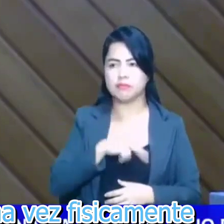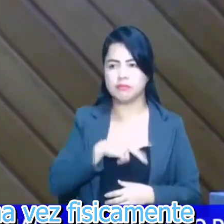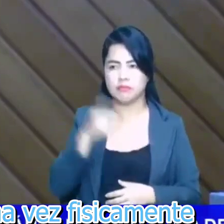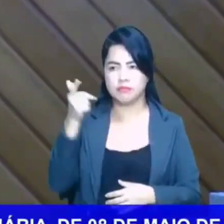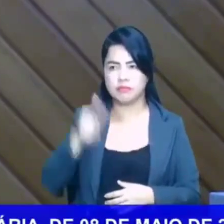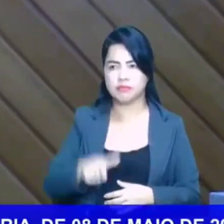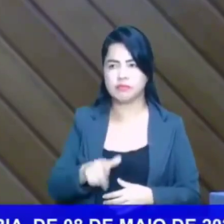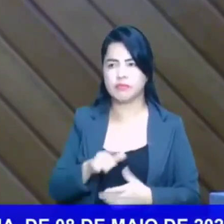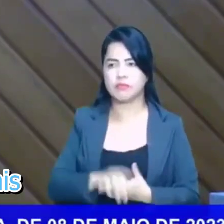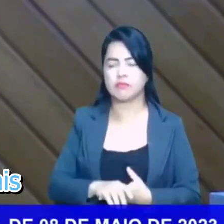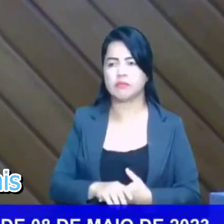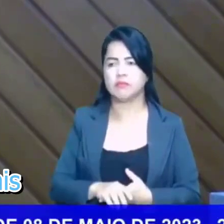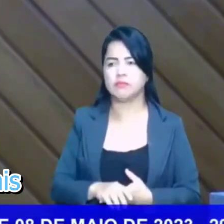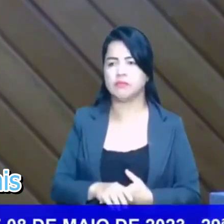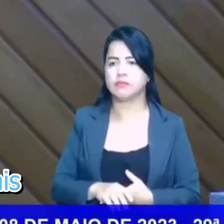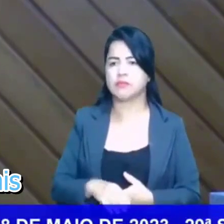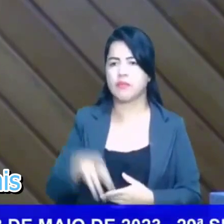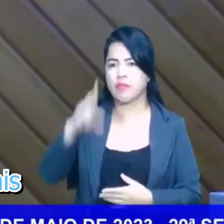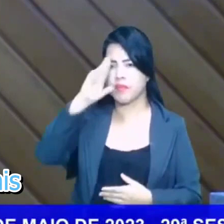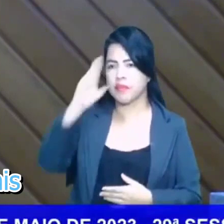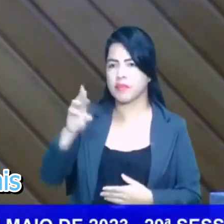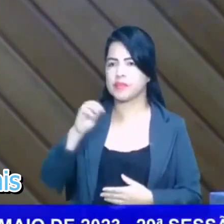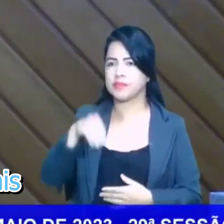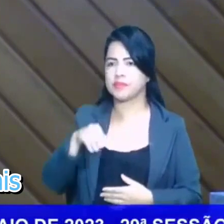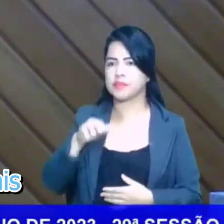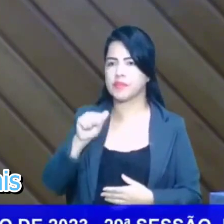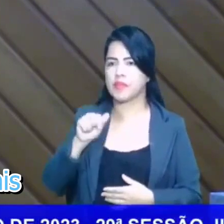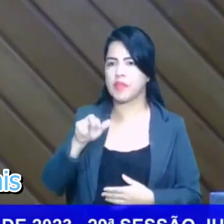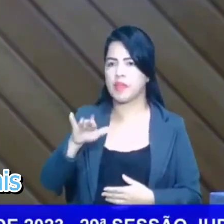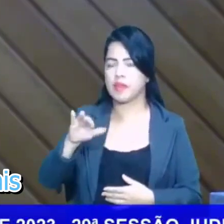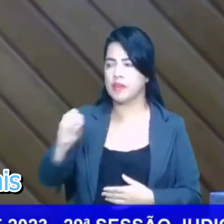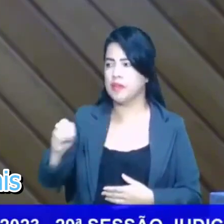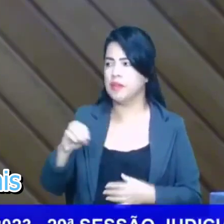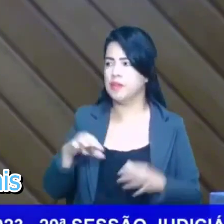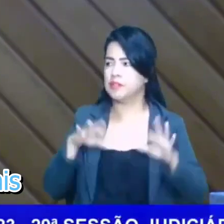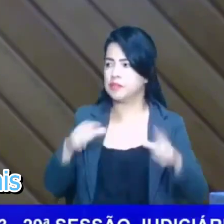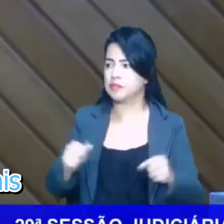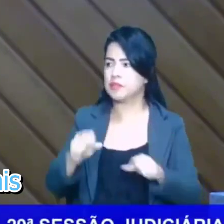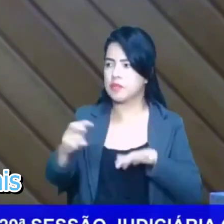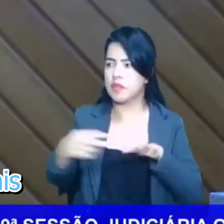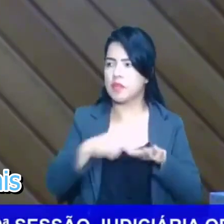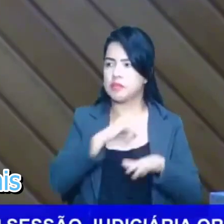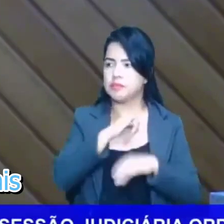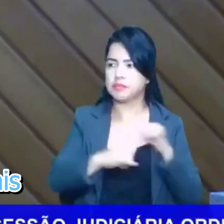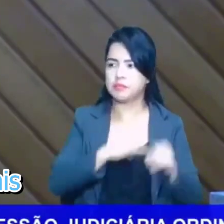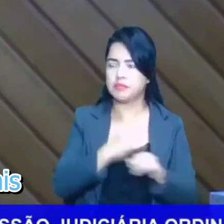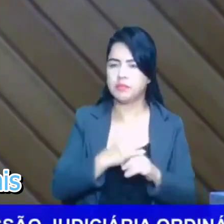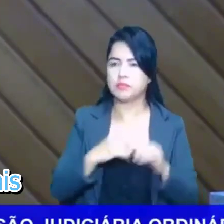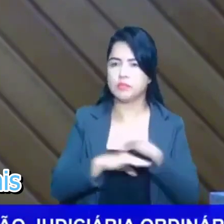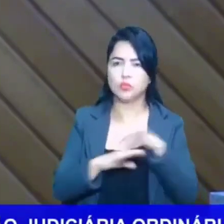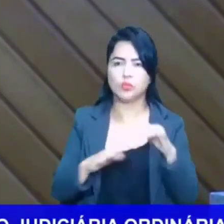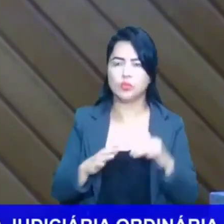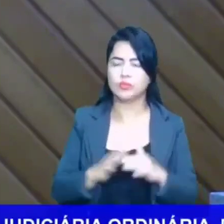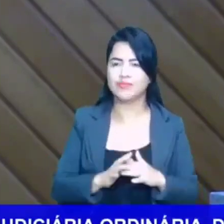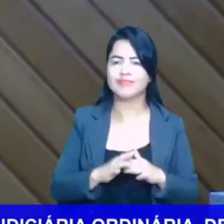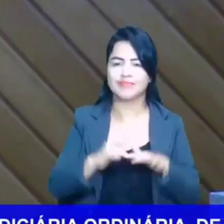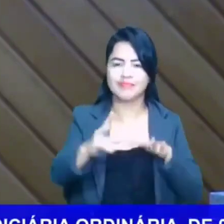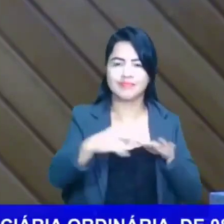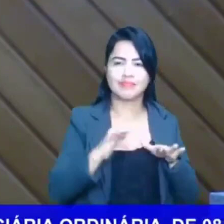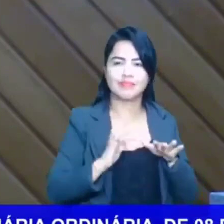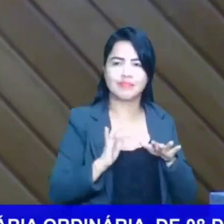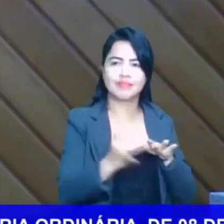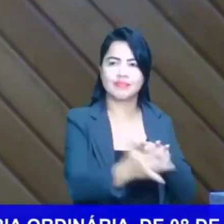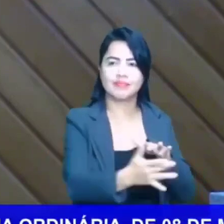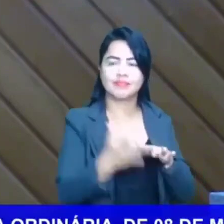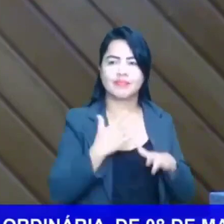vez fisicamente, Dr. Mário, que nos vê na internet, e aos demais que nos acompanham pelas mídias sociais, eu faço a